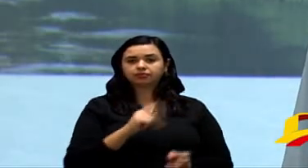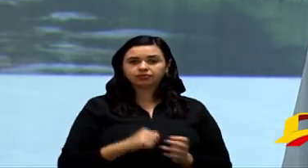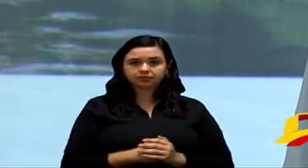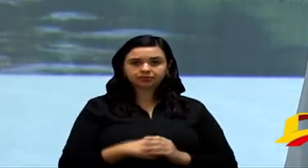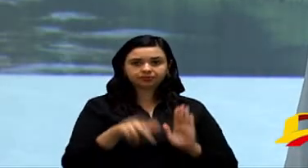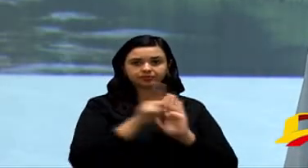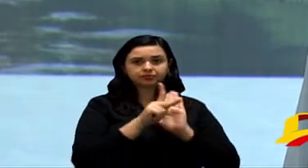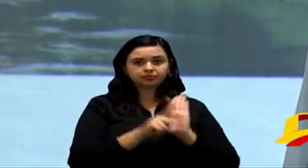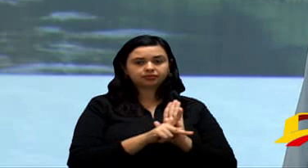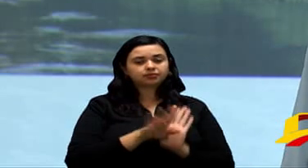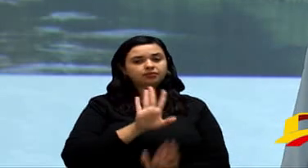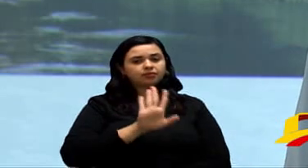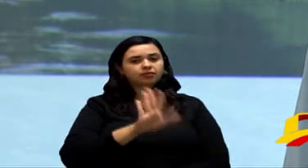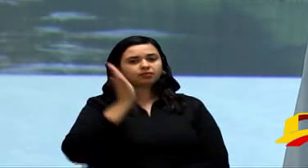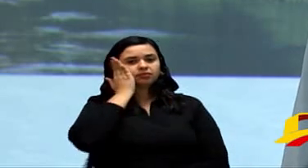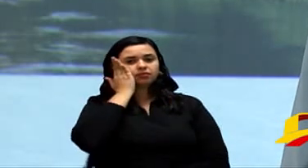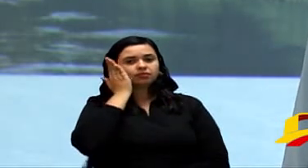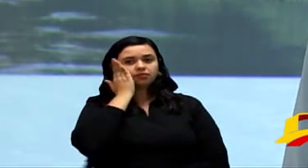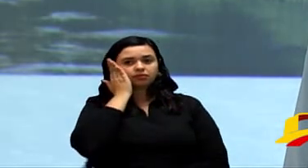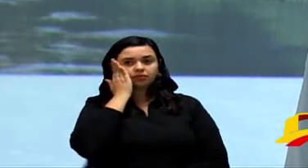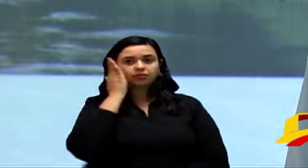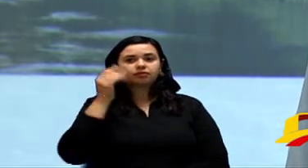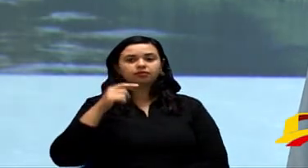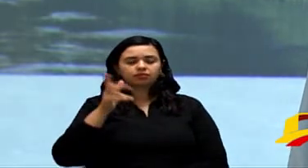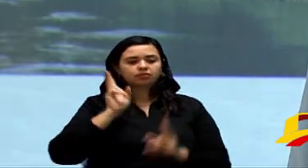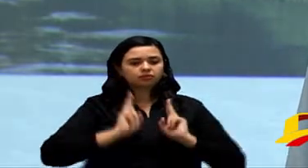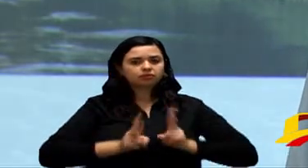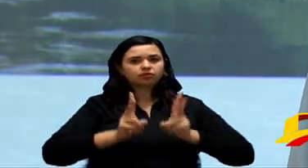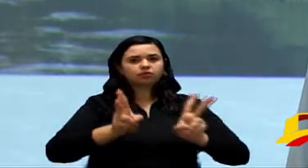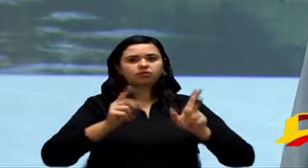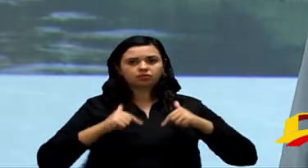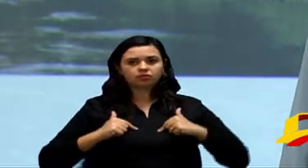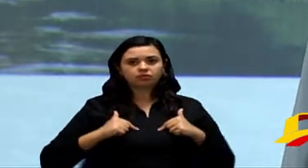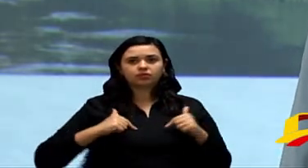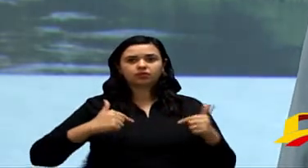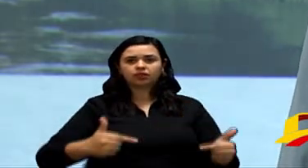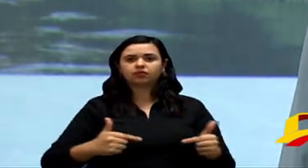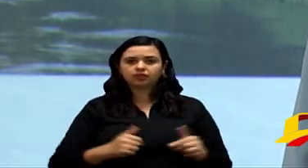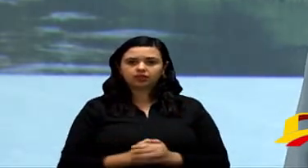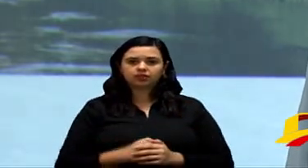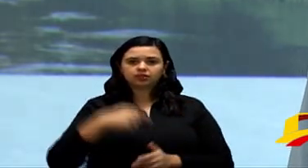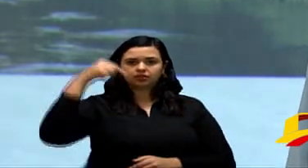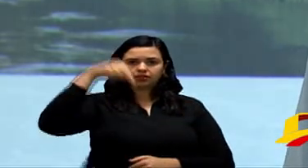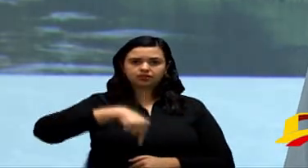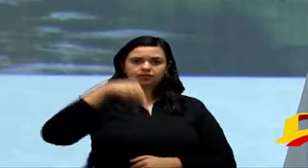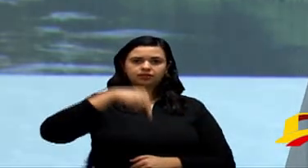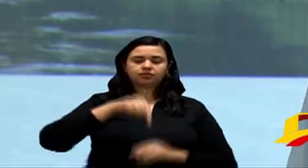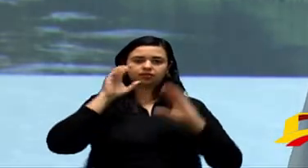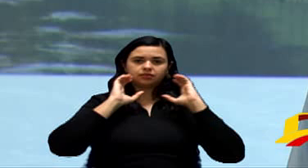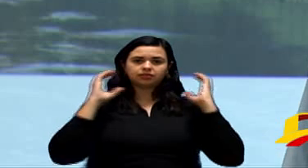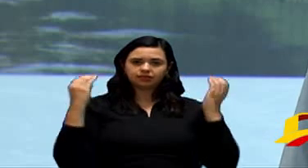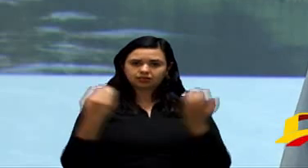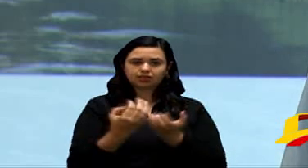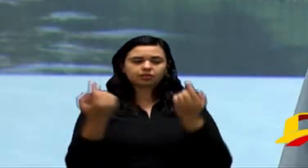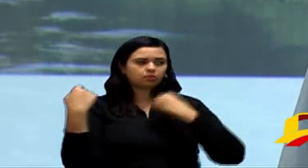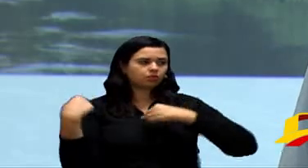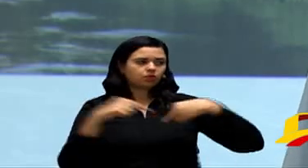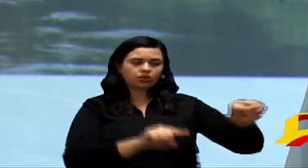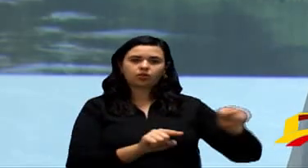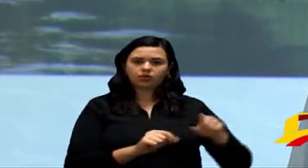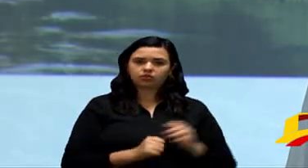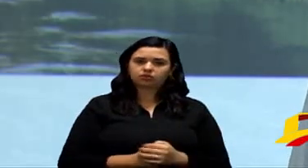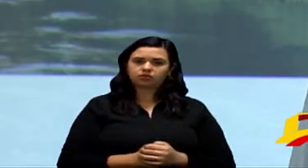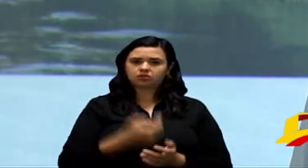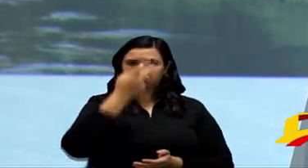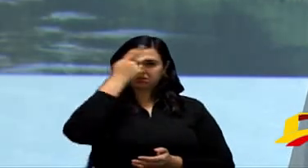projeto mas saibam que vamos continuar defendendo essa casa contra aqueles